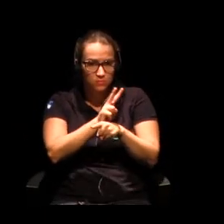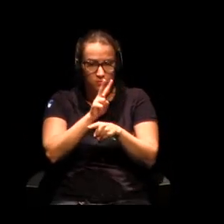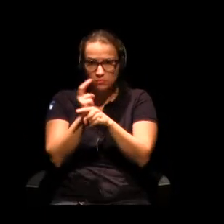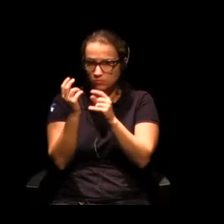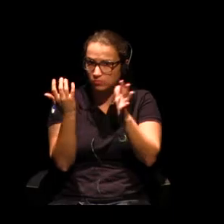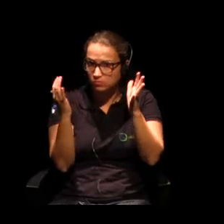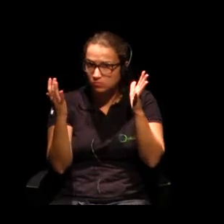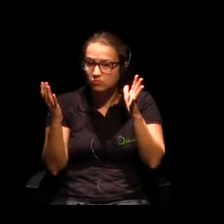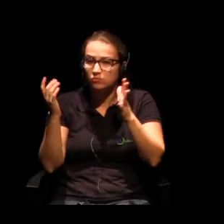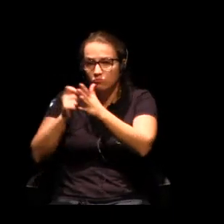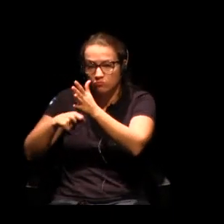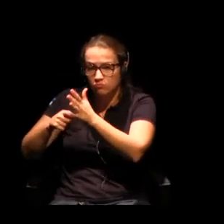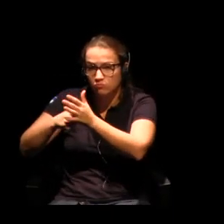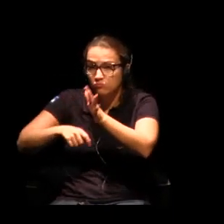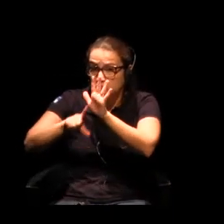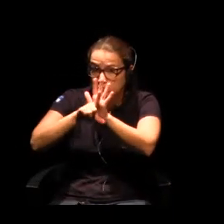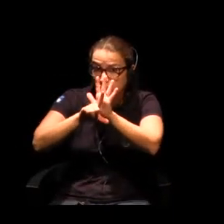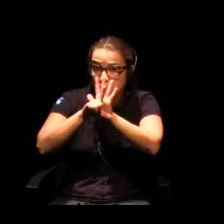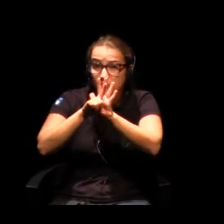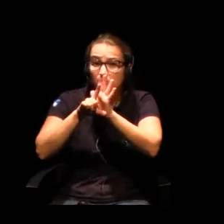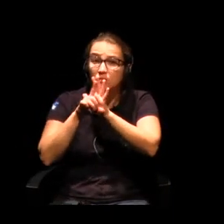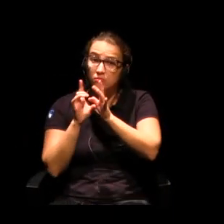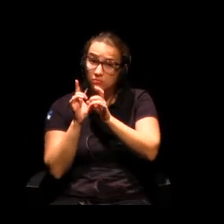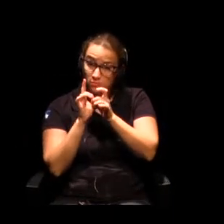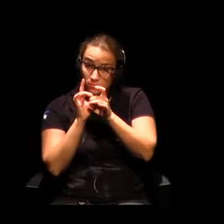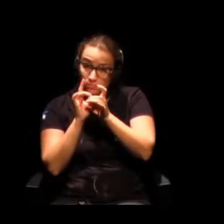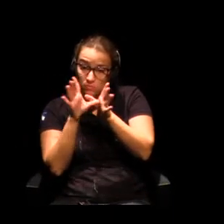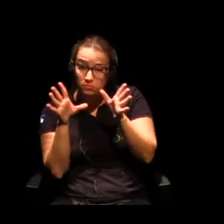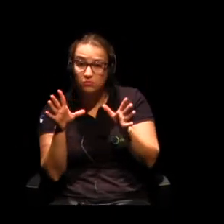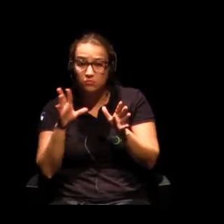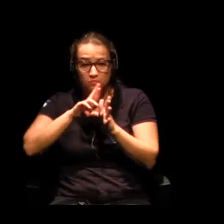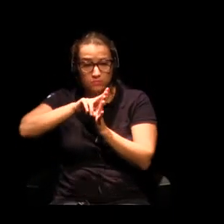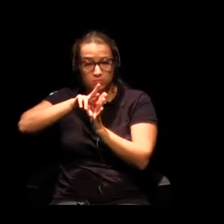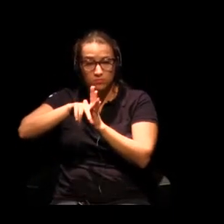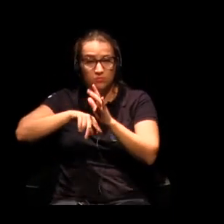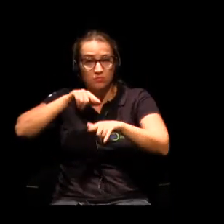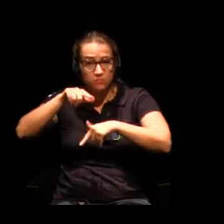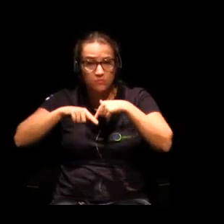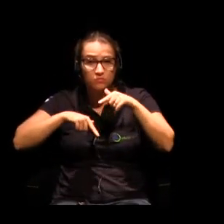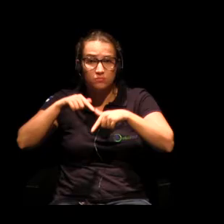também criou a Agência de Proteção Ambiental, e essas agências e leis permitiram